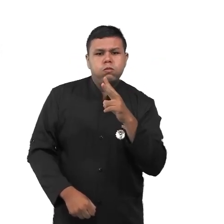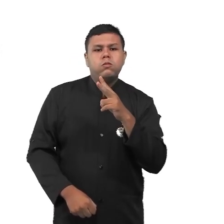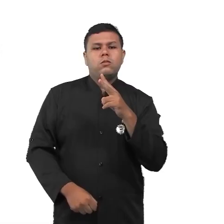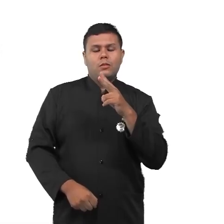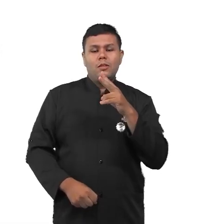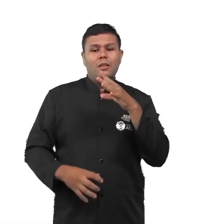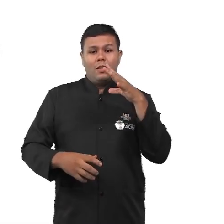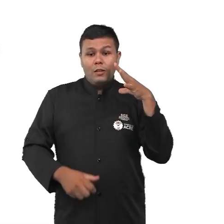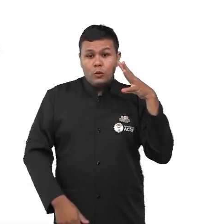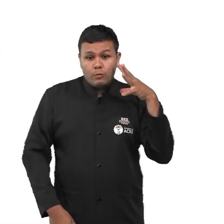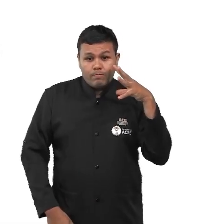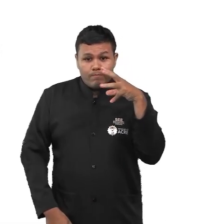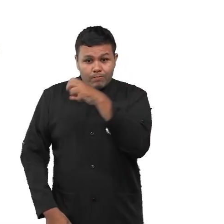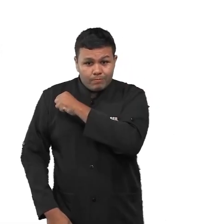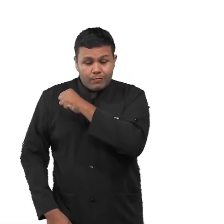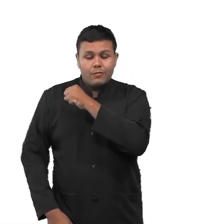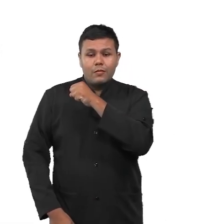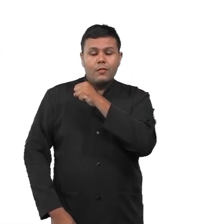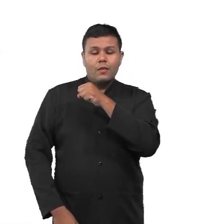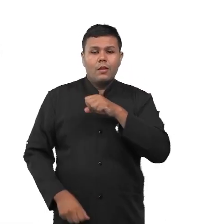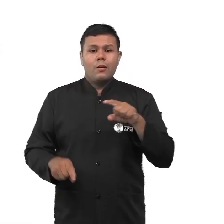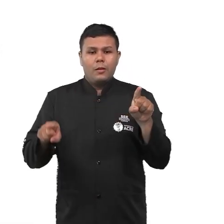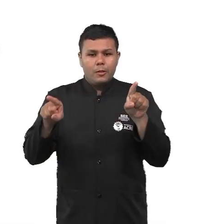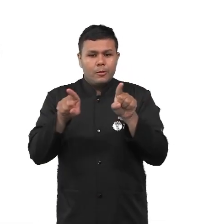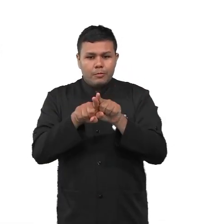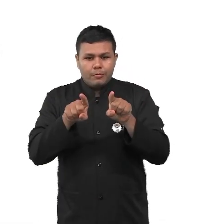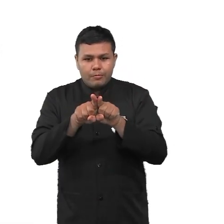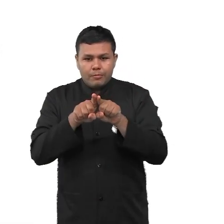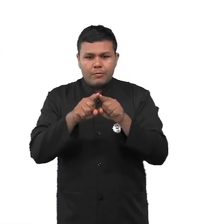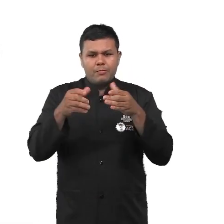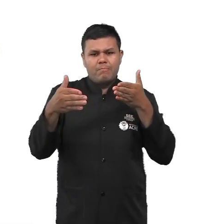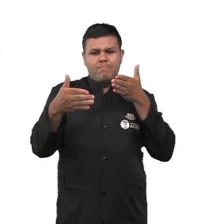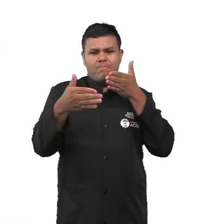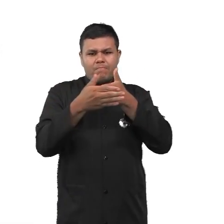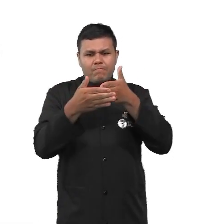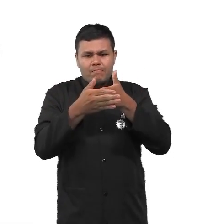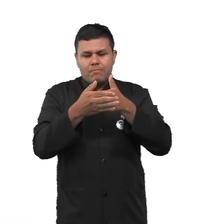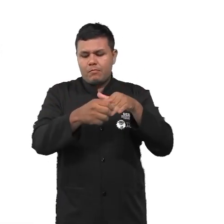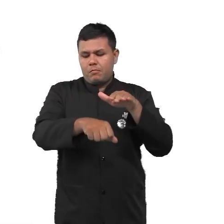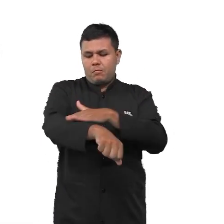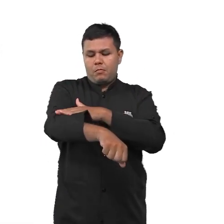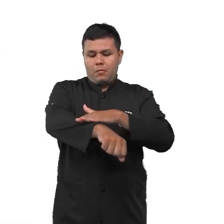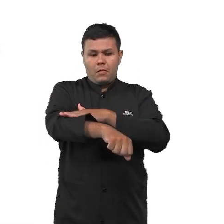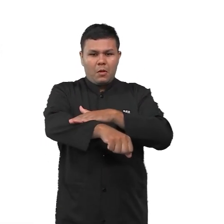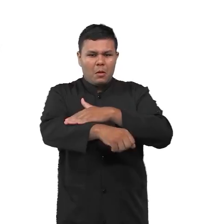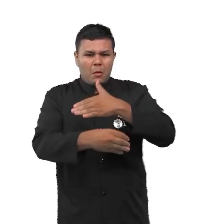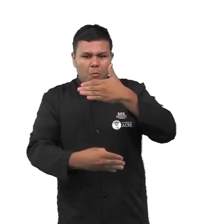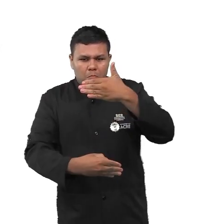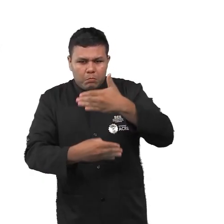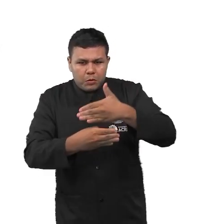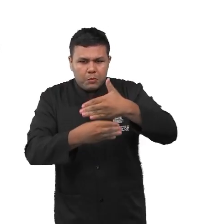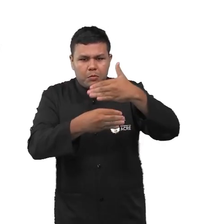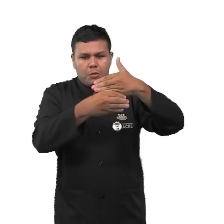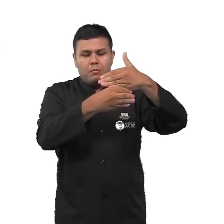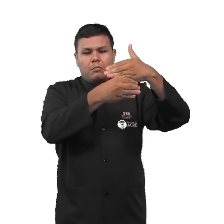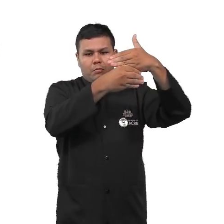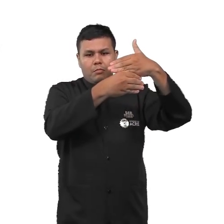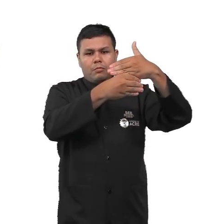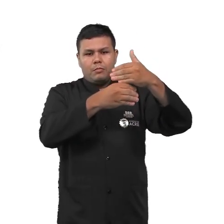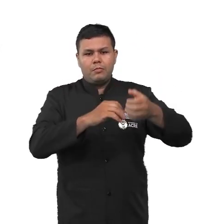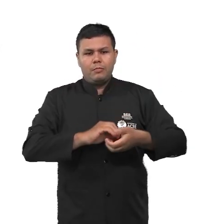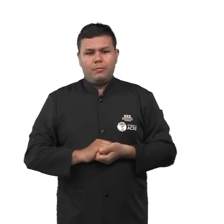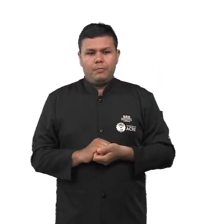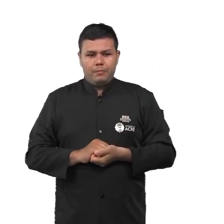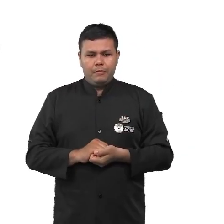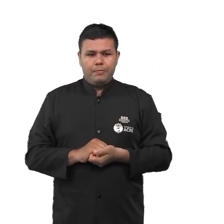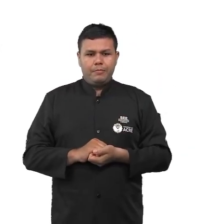segundo e ela consegue ser retida ali já pela sua pele, né? Uma parede consegue reter a partícula